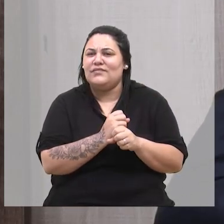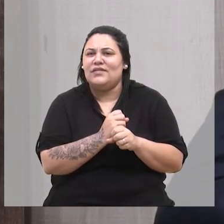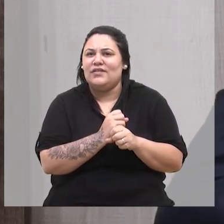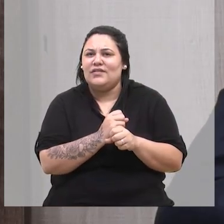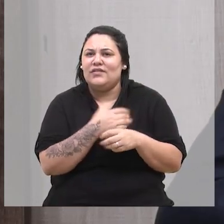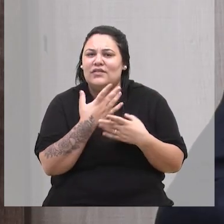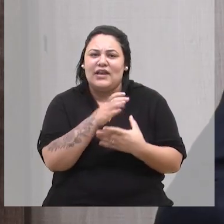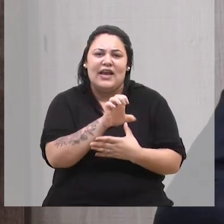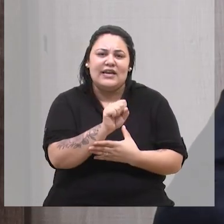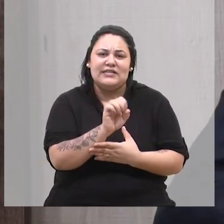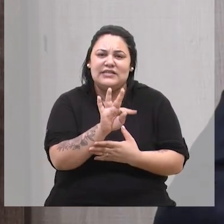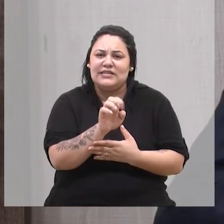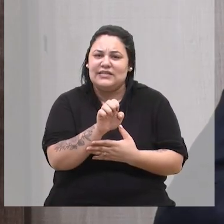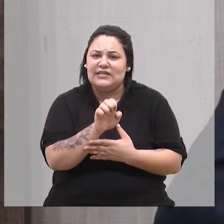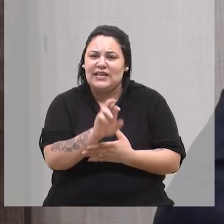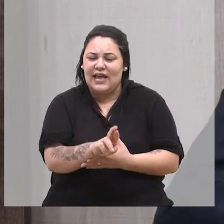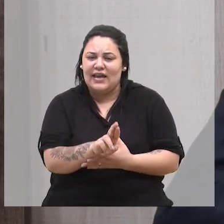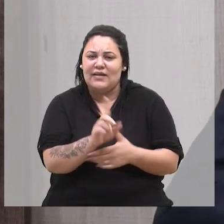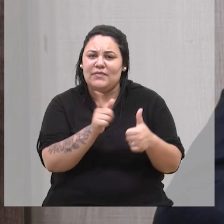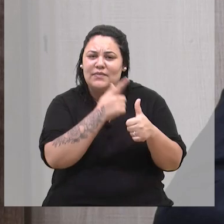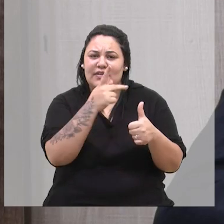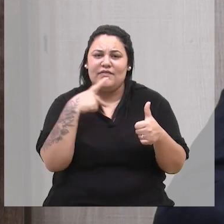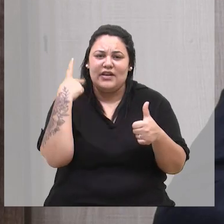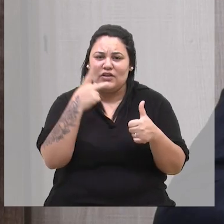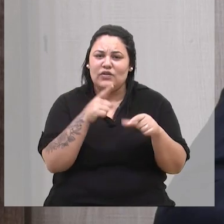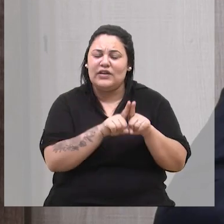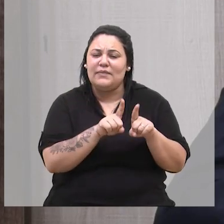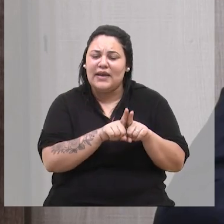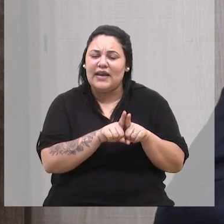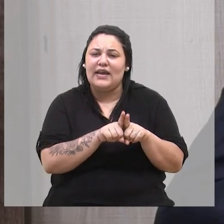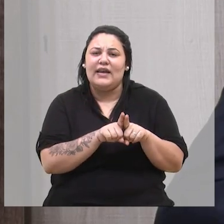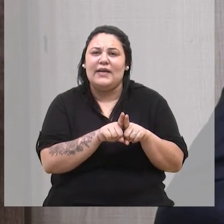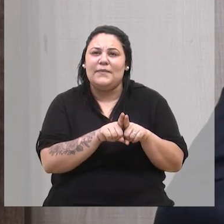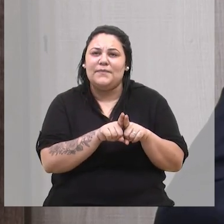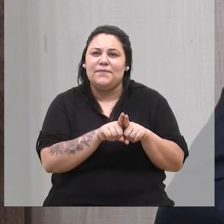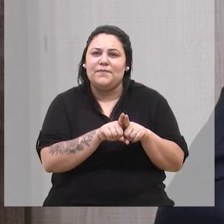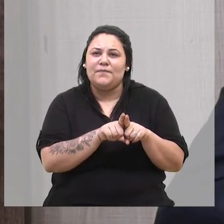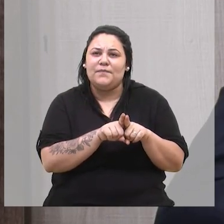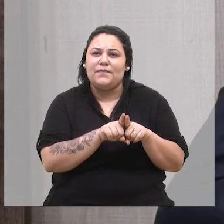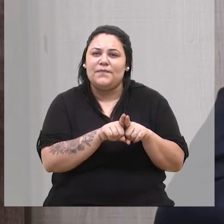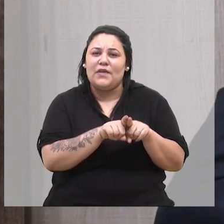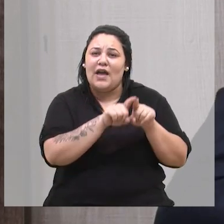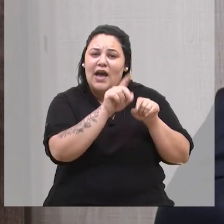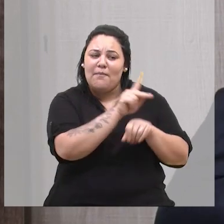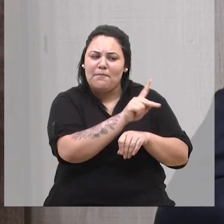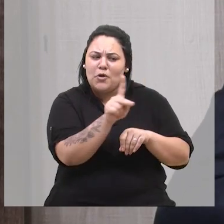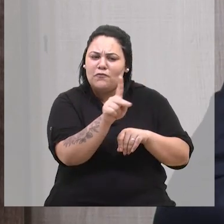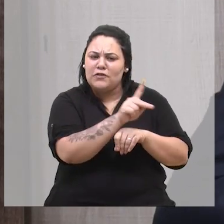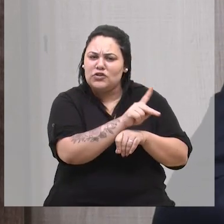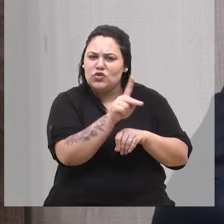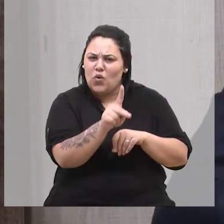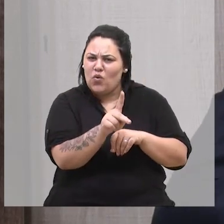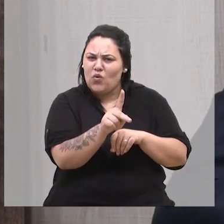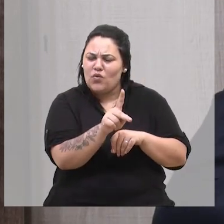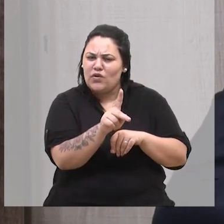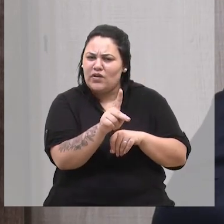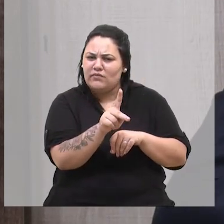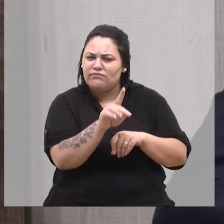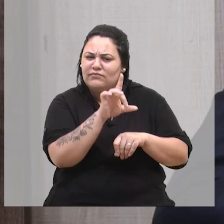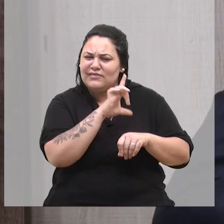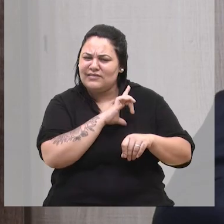Esther Benvenu, que foi a primeira vereadora, enfim. A docência vai colocando a mulher com uma